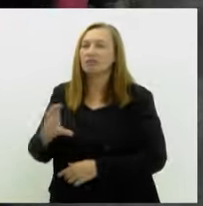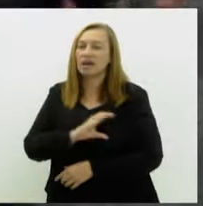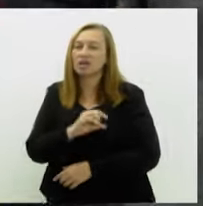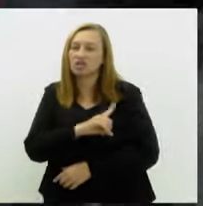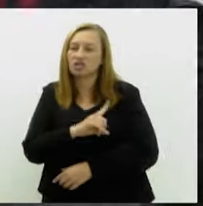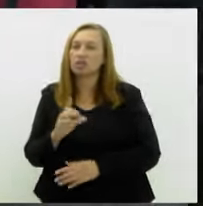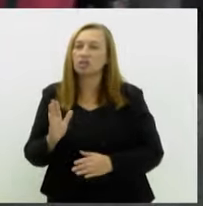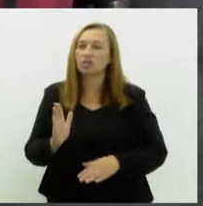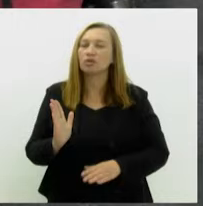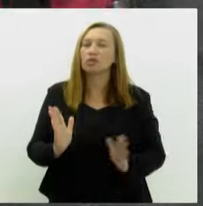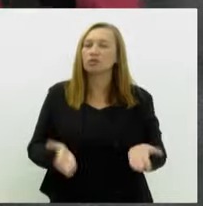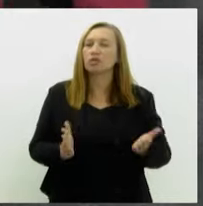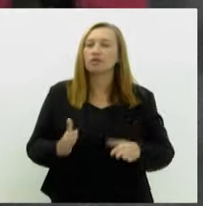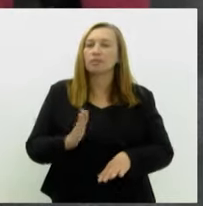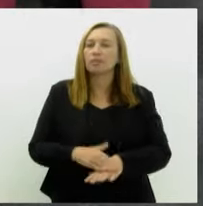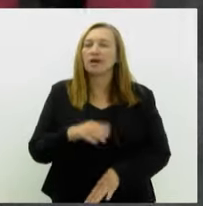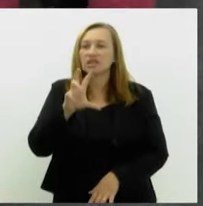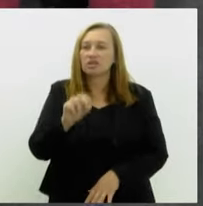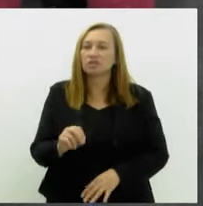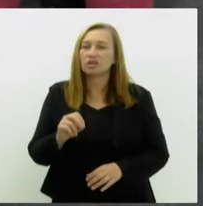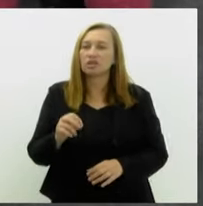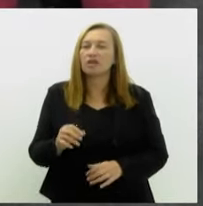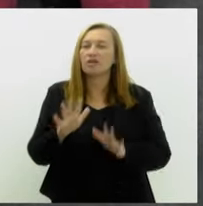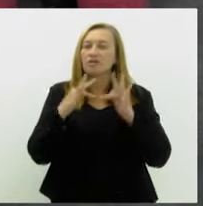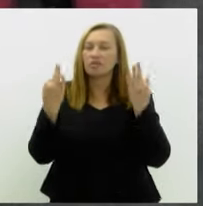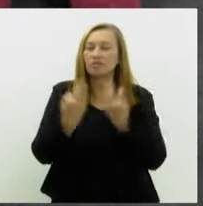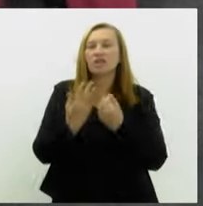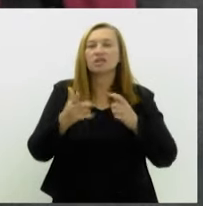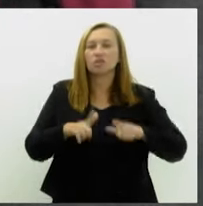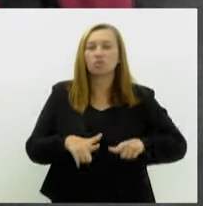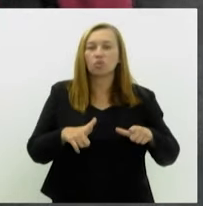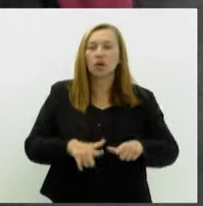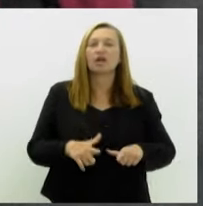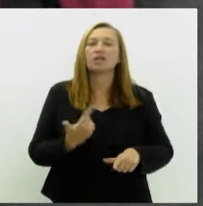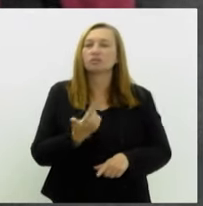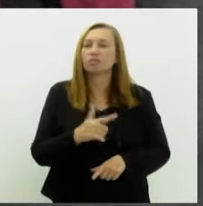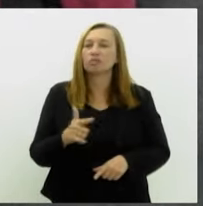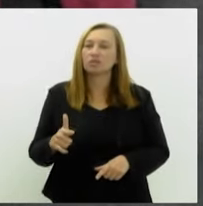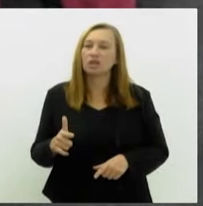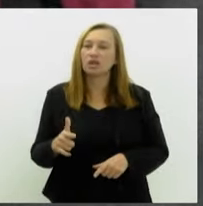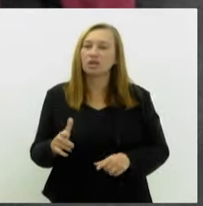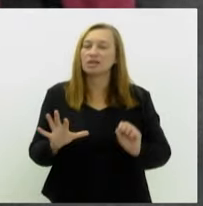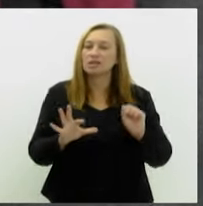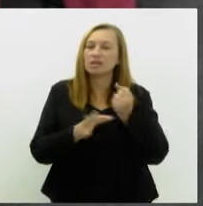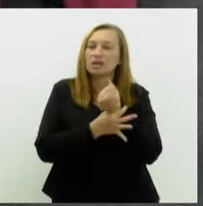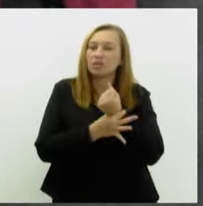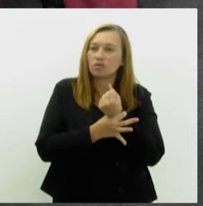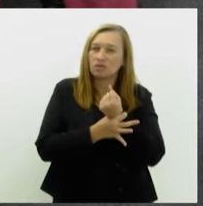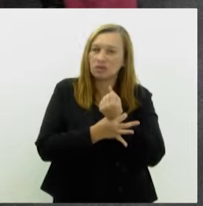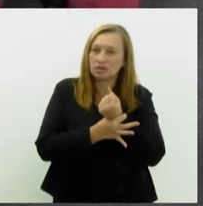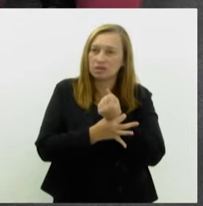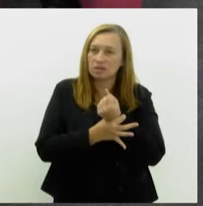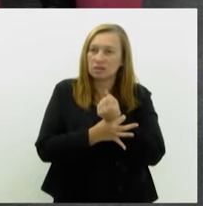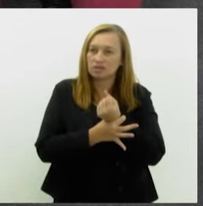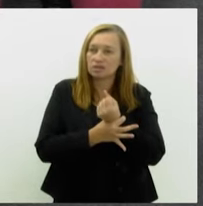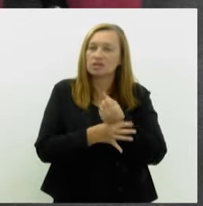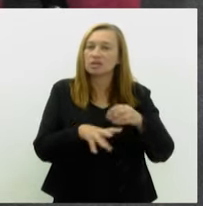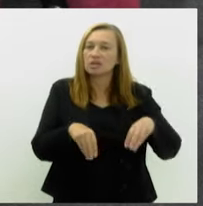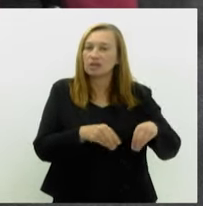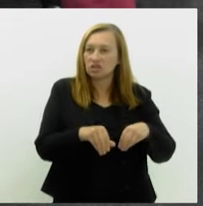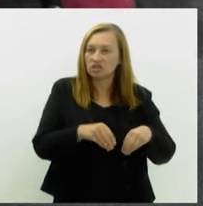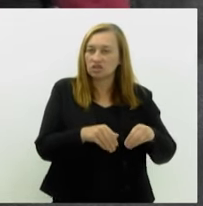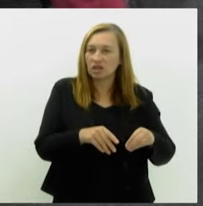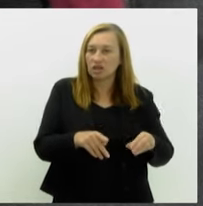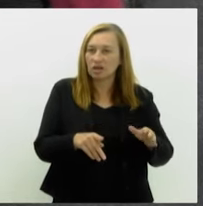tenha mais de 50 famílias nesse assentamento, não há a garantia da propriedade dessas terras.